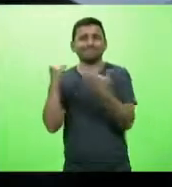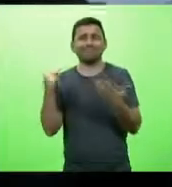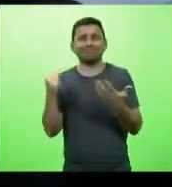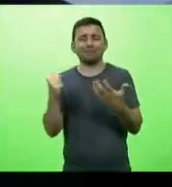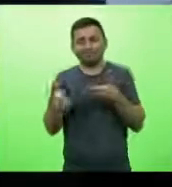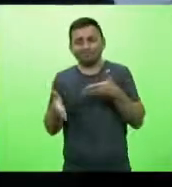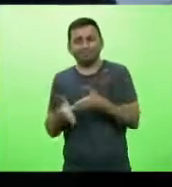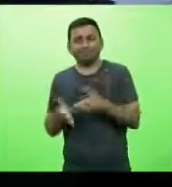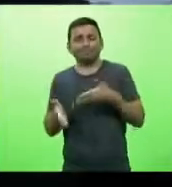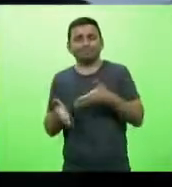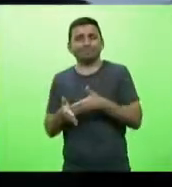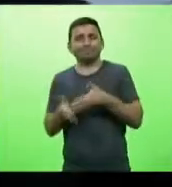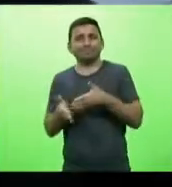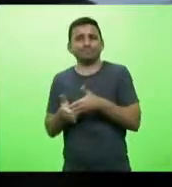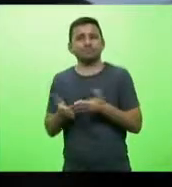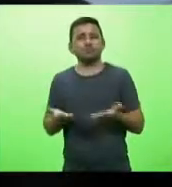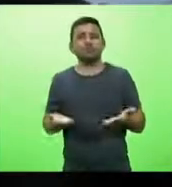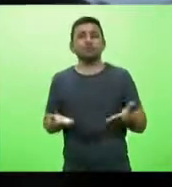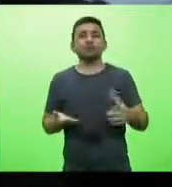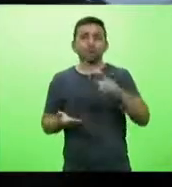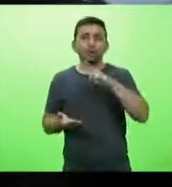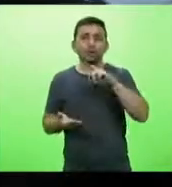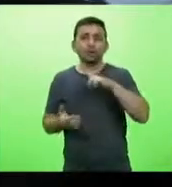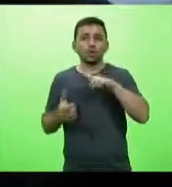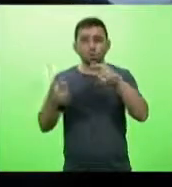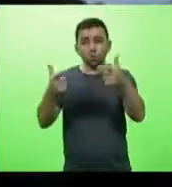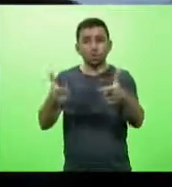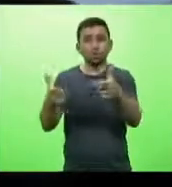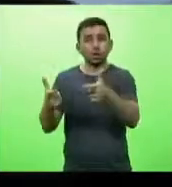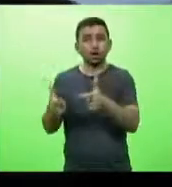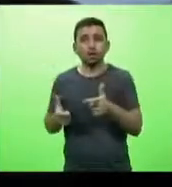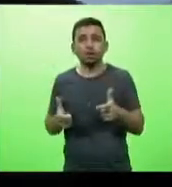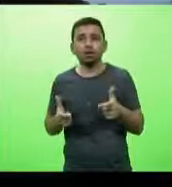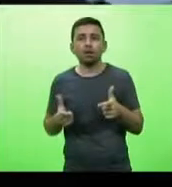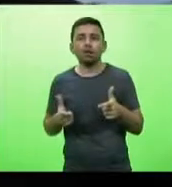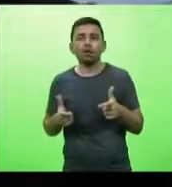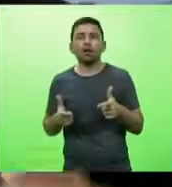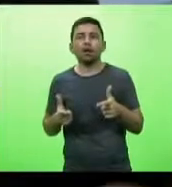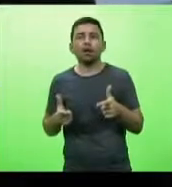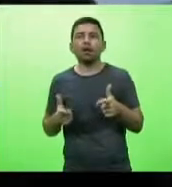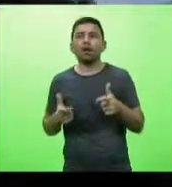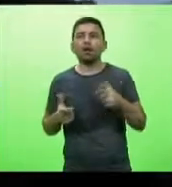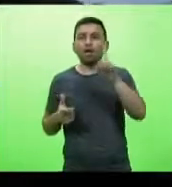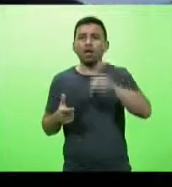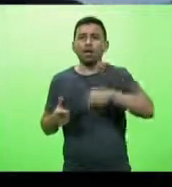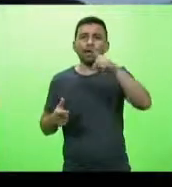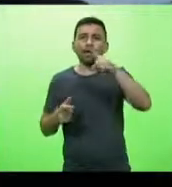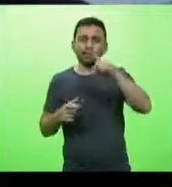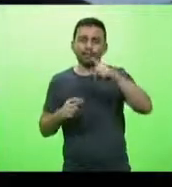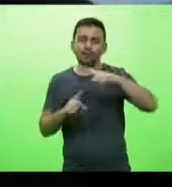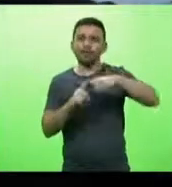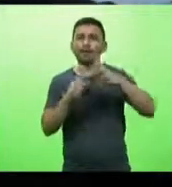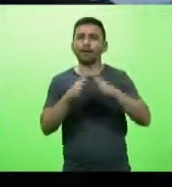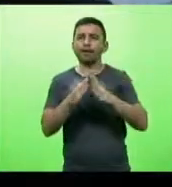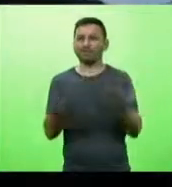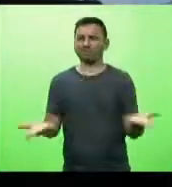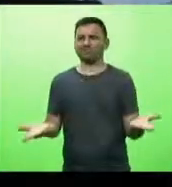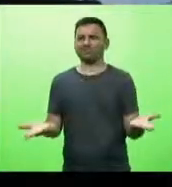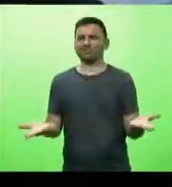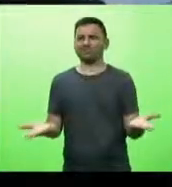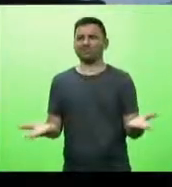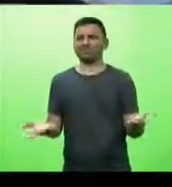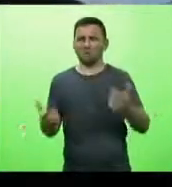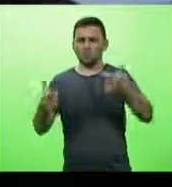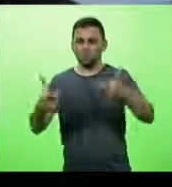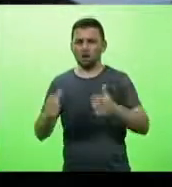travamento. Enquanto nós temos unidades em salões de igreja, nós temos em centros de convivência, de